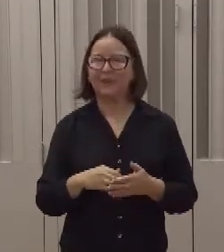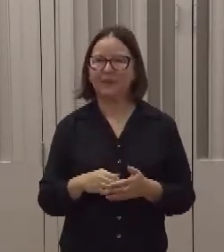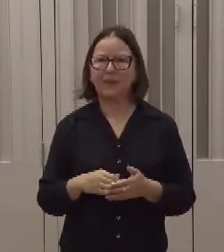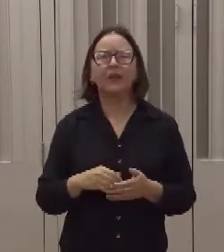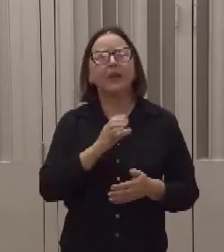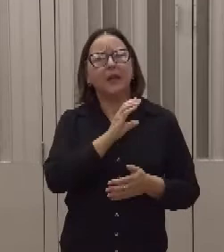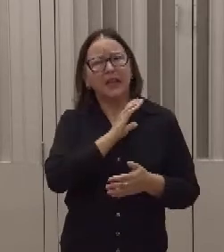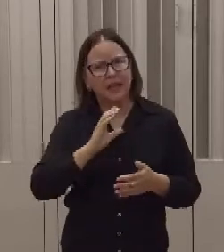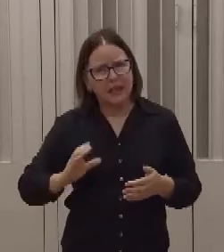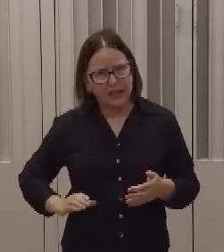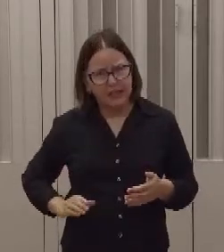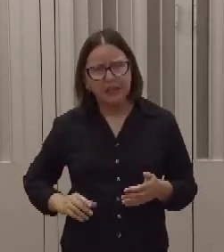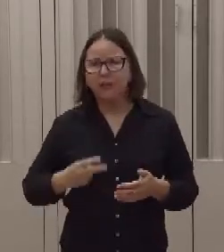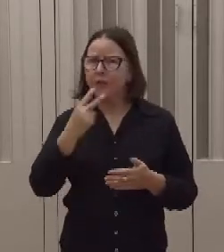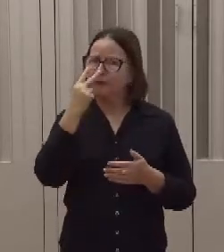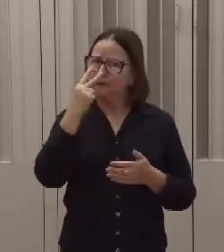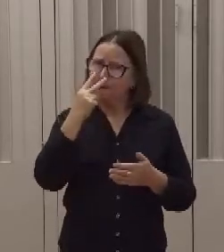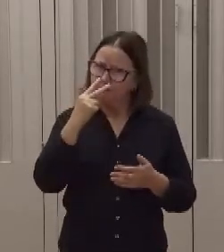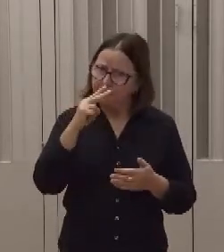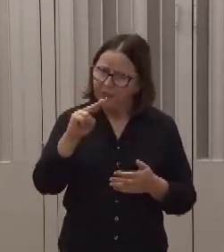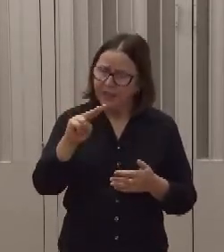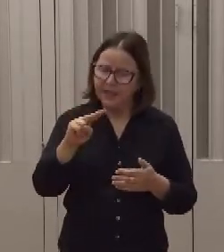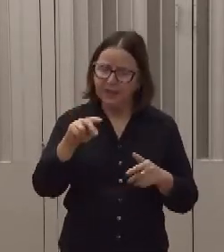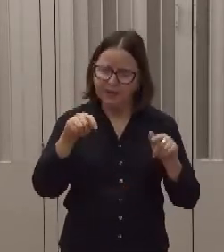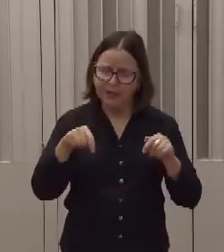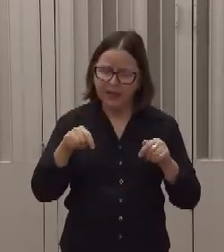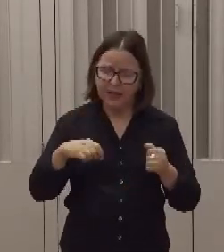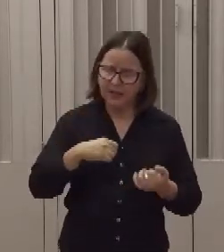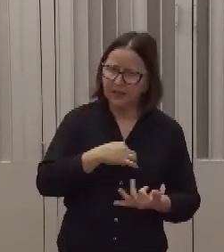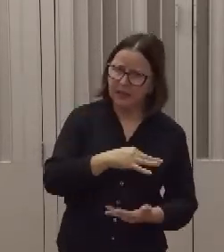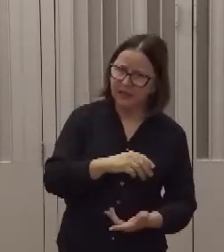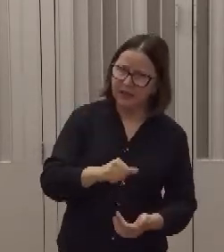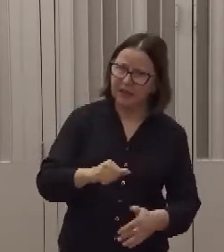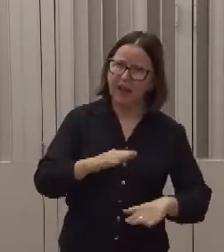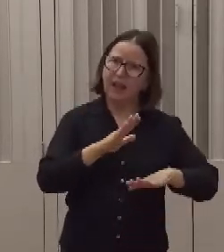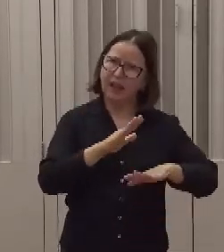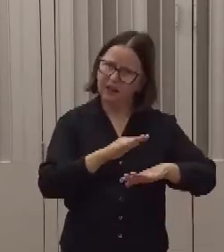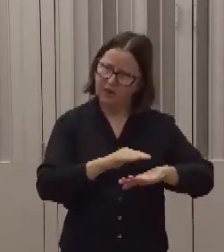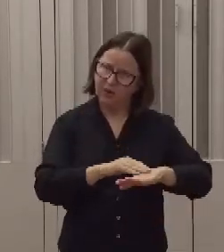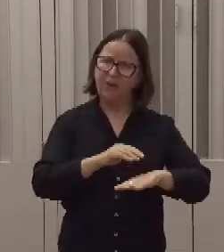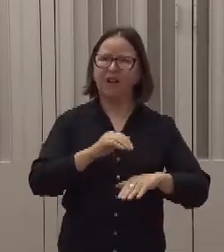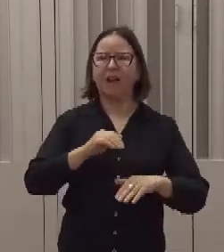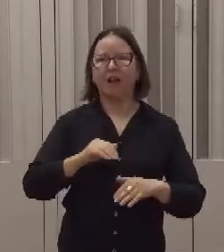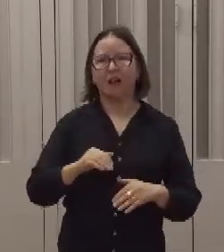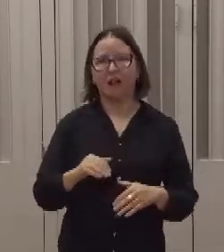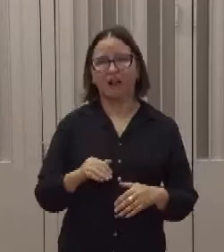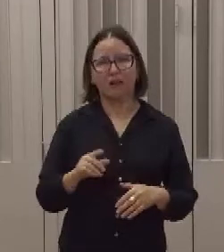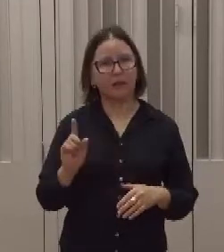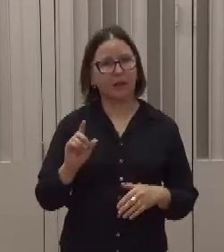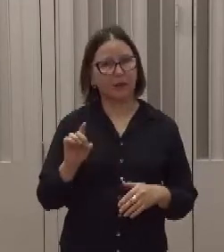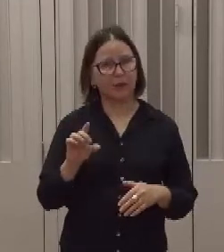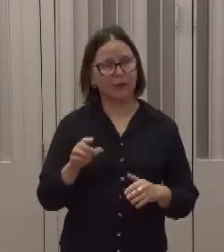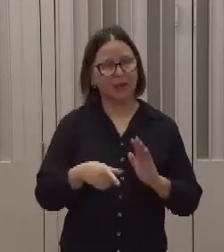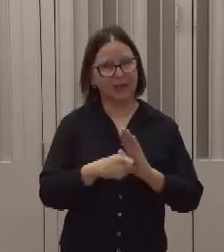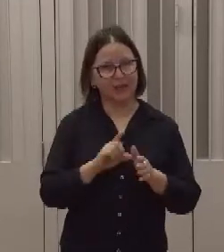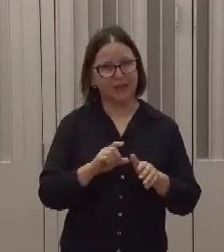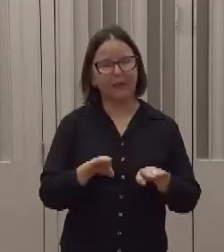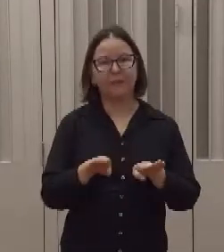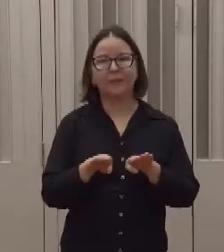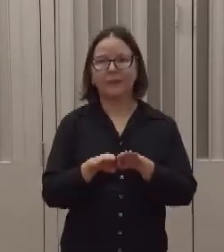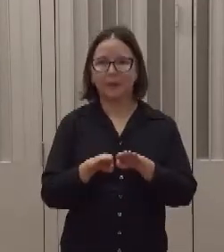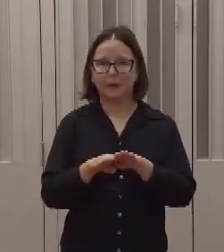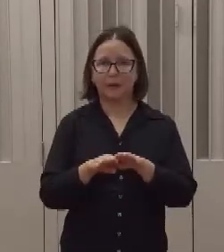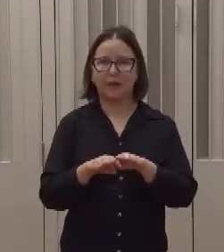foi visto e tocado enquanto esteve na terra. Não só antes, mas também depois da sua morte e ressurreição.